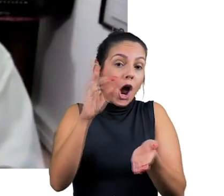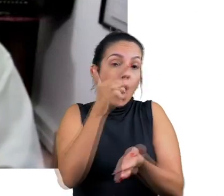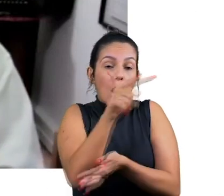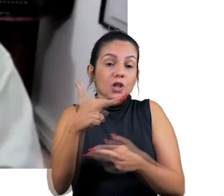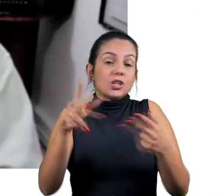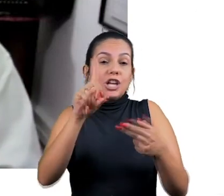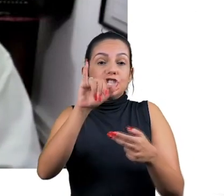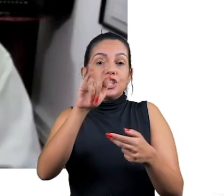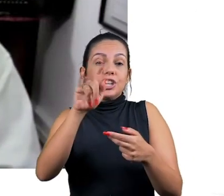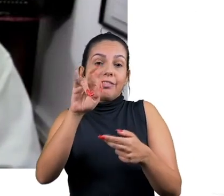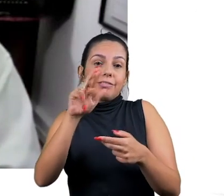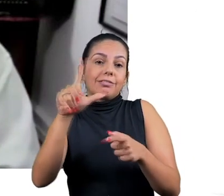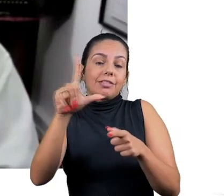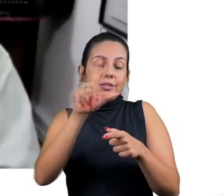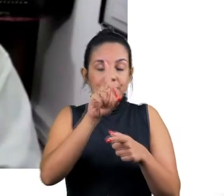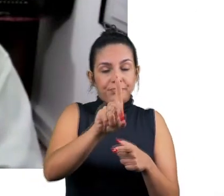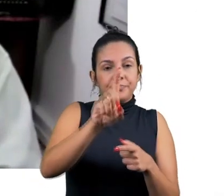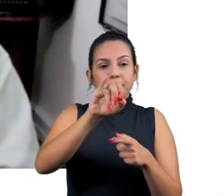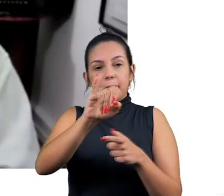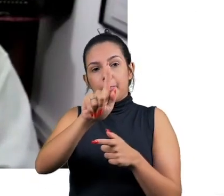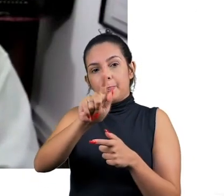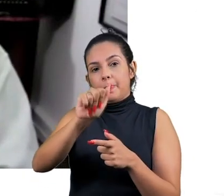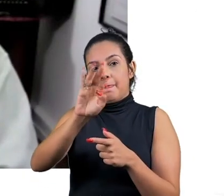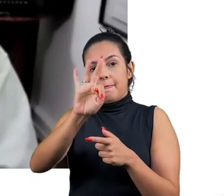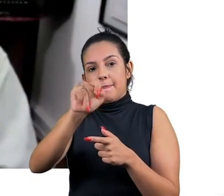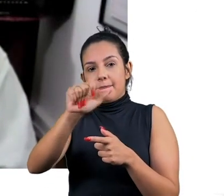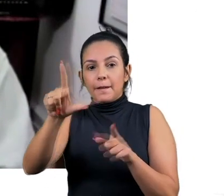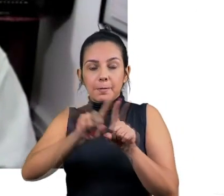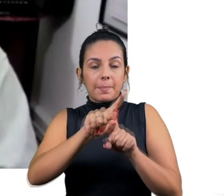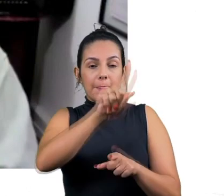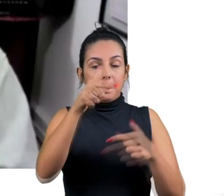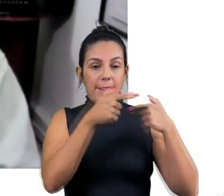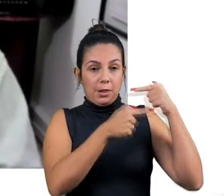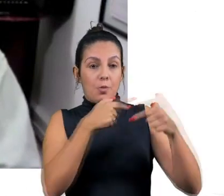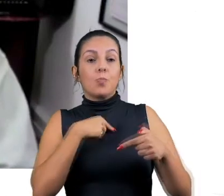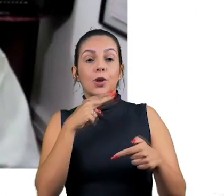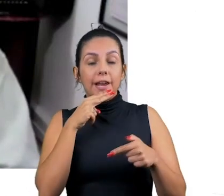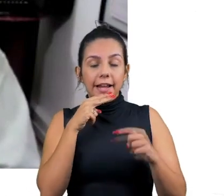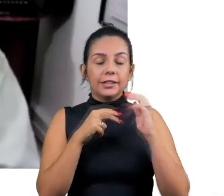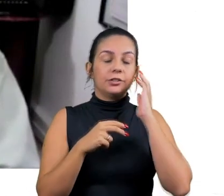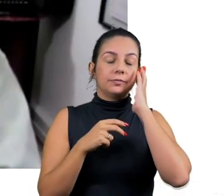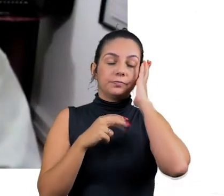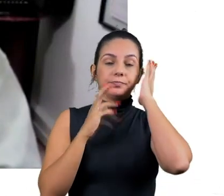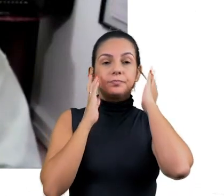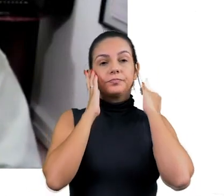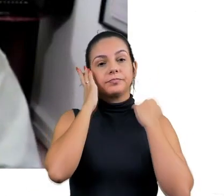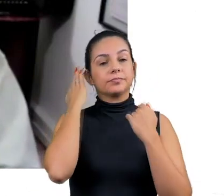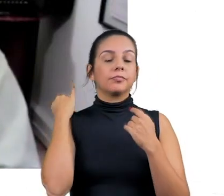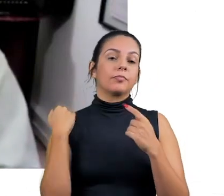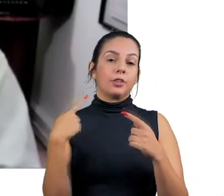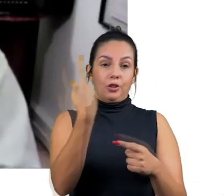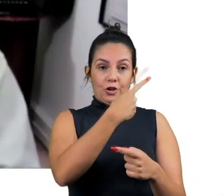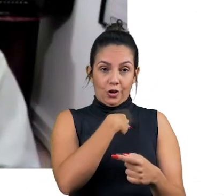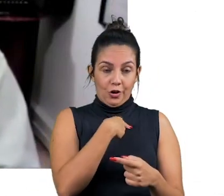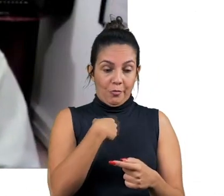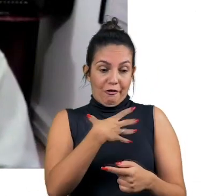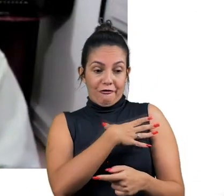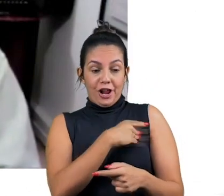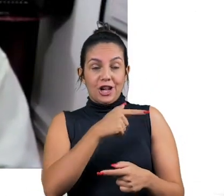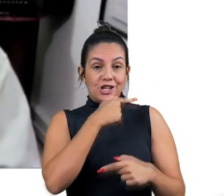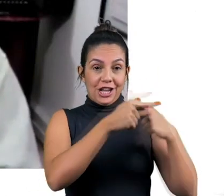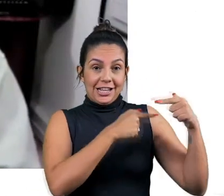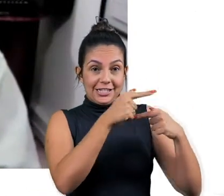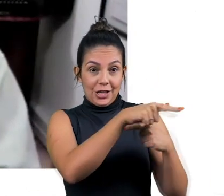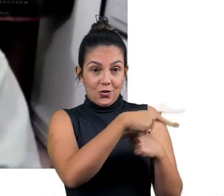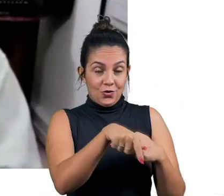e a gente, eu não sei se a geração dos meus netos, mas nós e a geração dos nossos